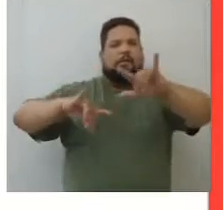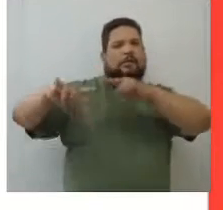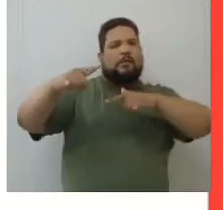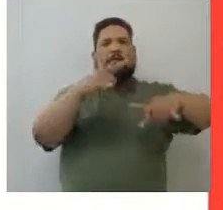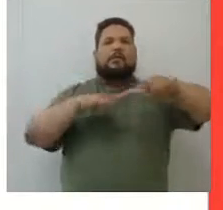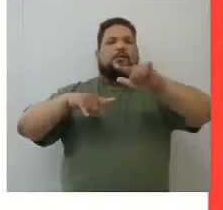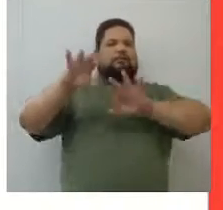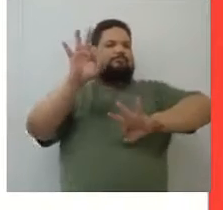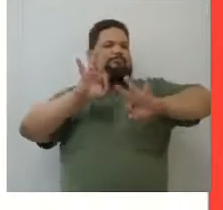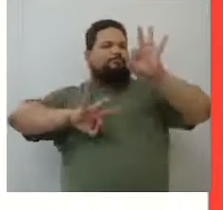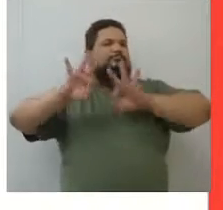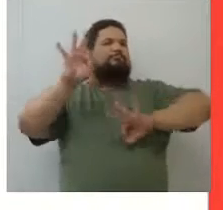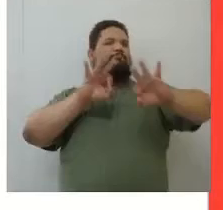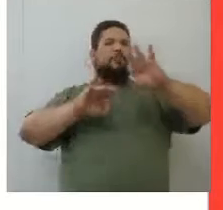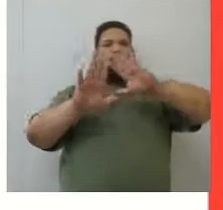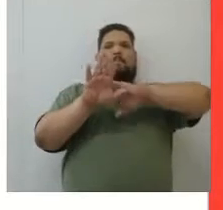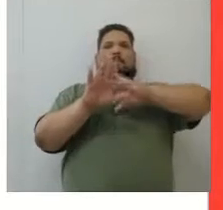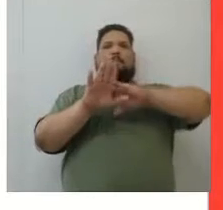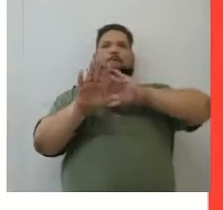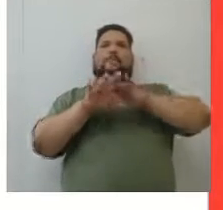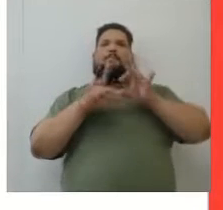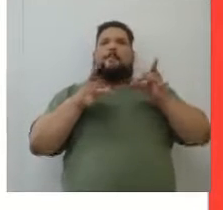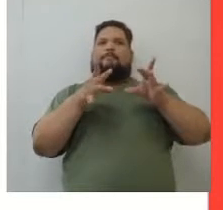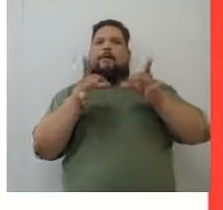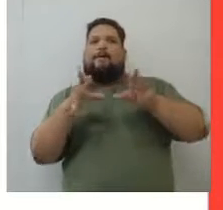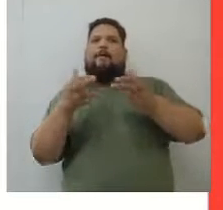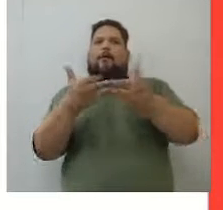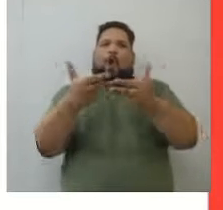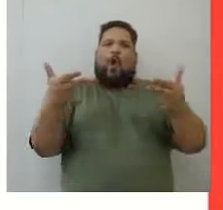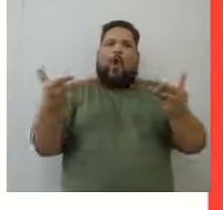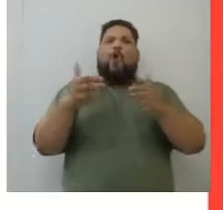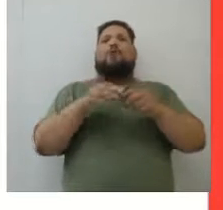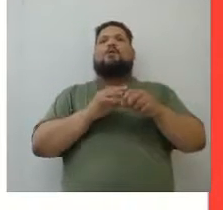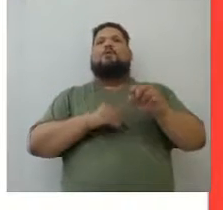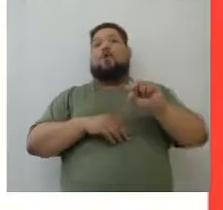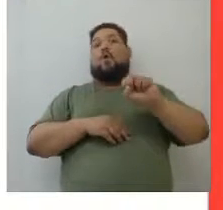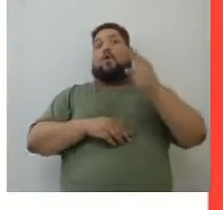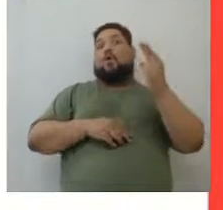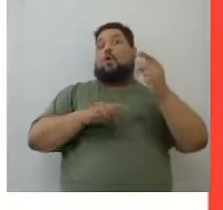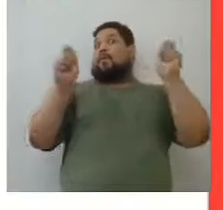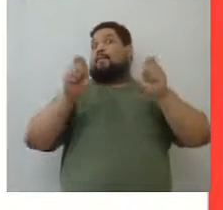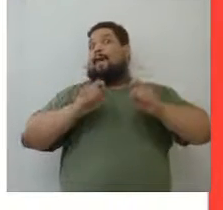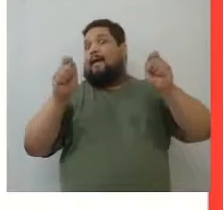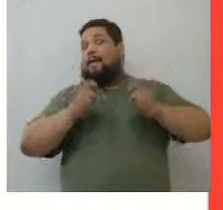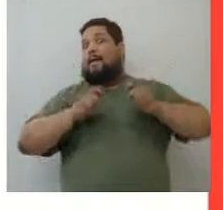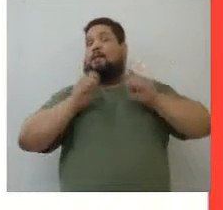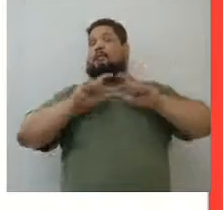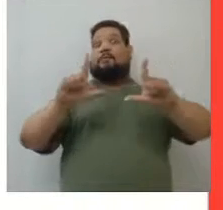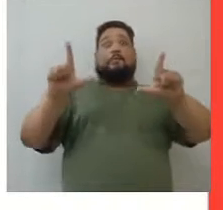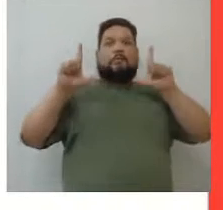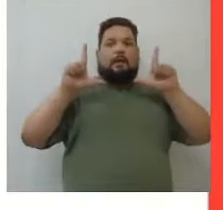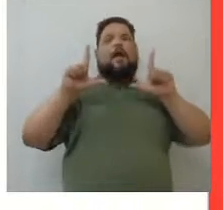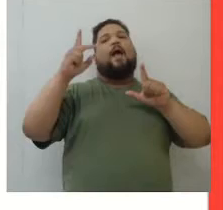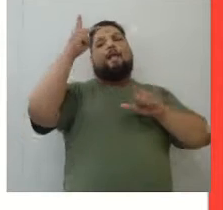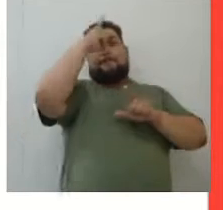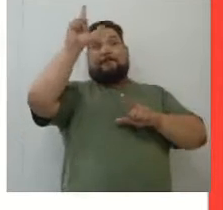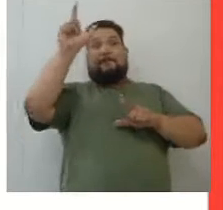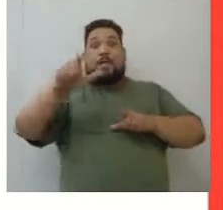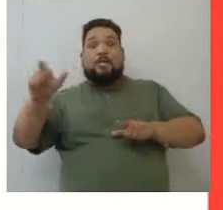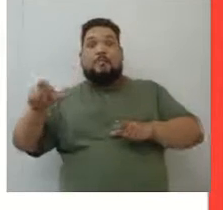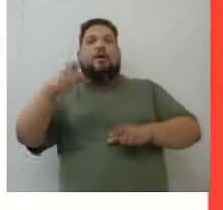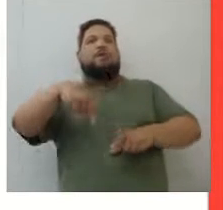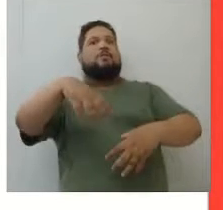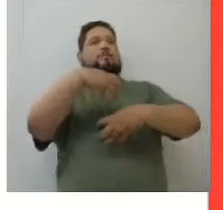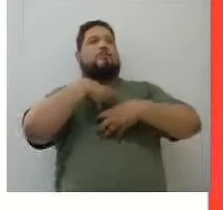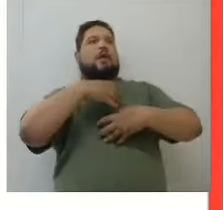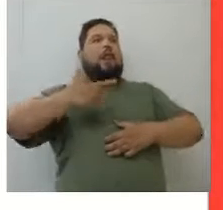colocar sempre uma mercadoria, sempre uma possibilidade em destaque, faz com que as pessoas se tornem cada vez